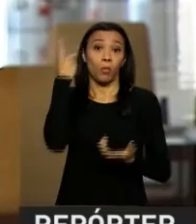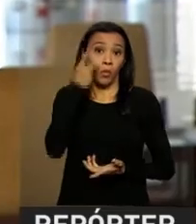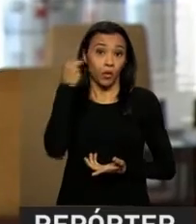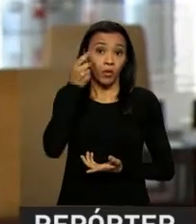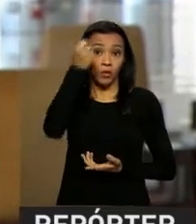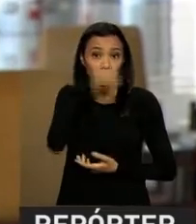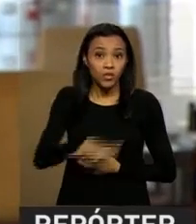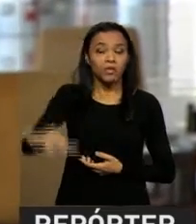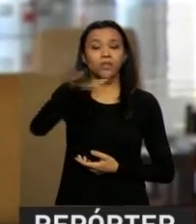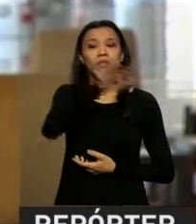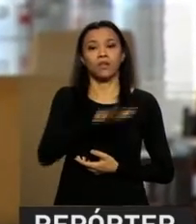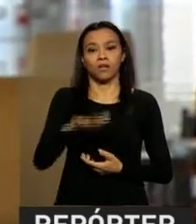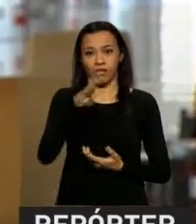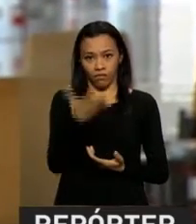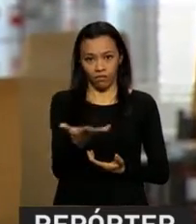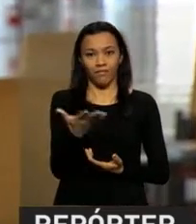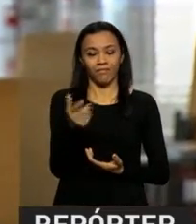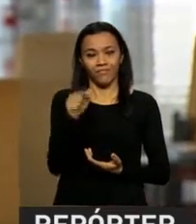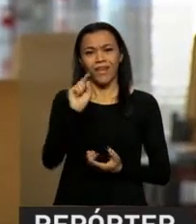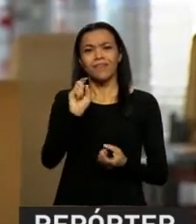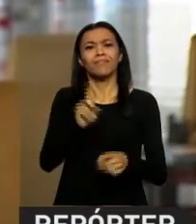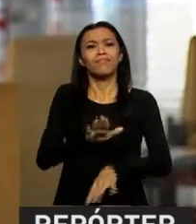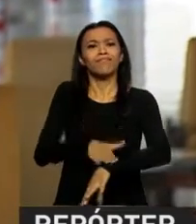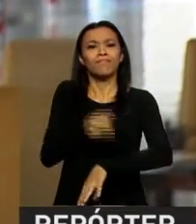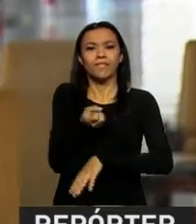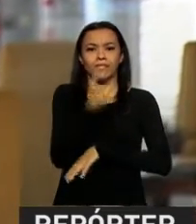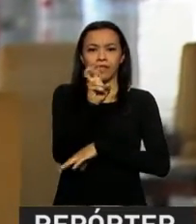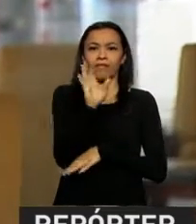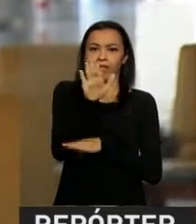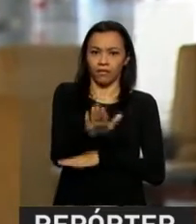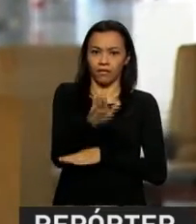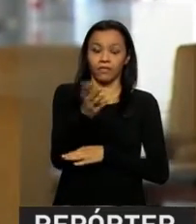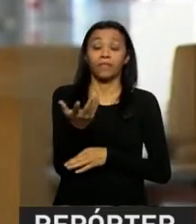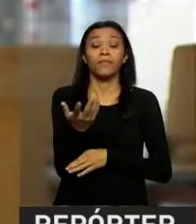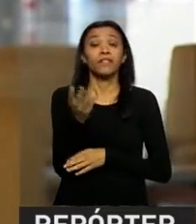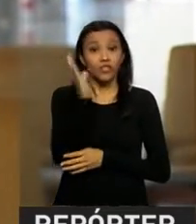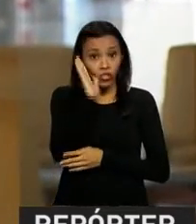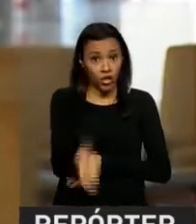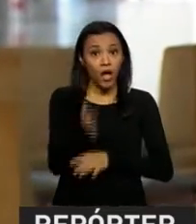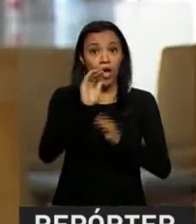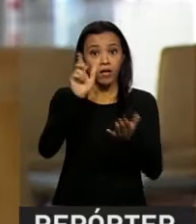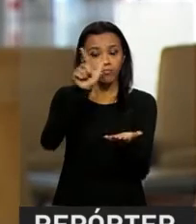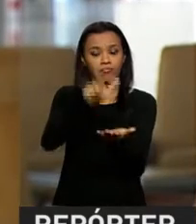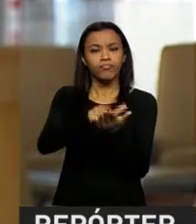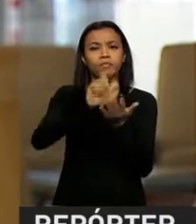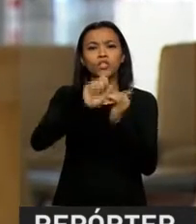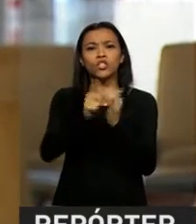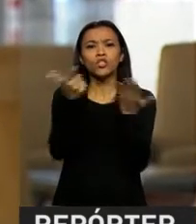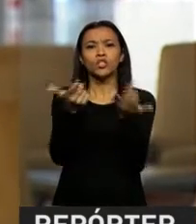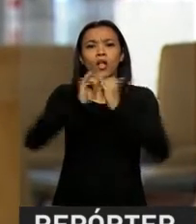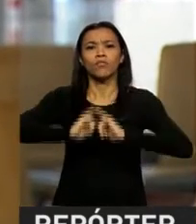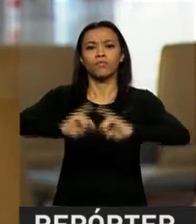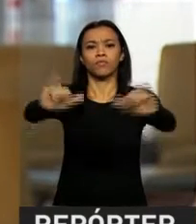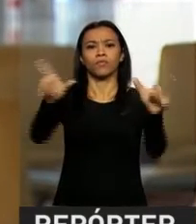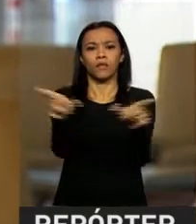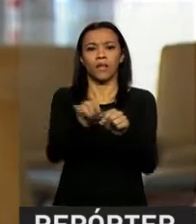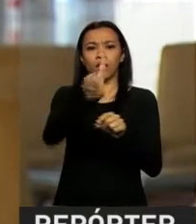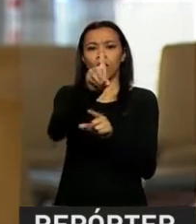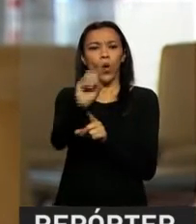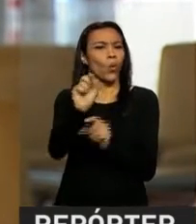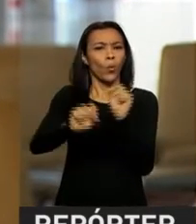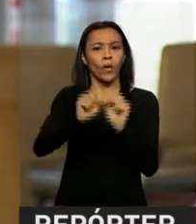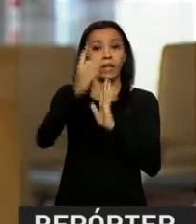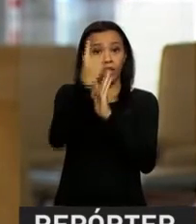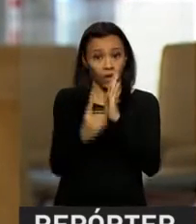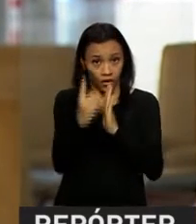da República, Rodrigo Janot, às 5 horas da tarde. E olha, Jaime, foi publicado no Diário Oficial da União desta segunda-feira um